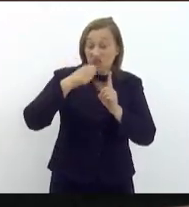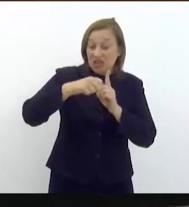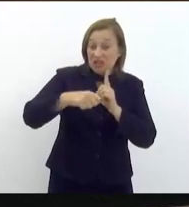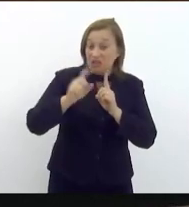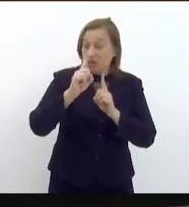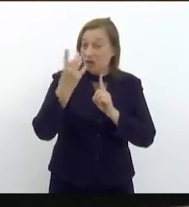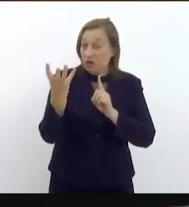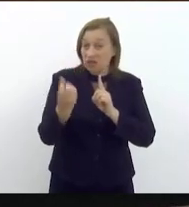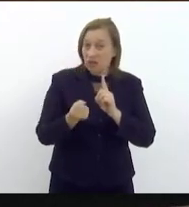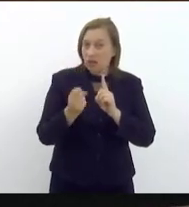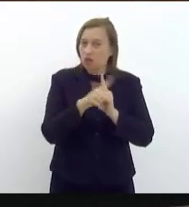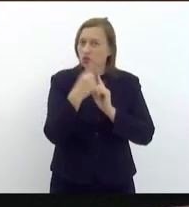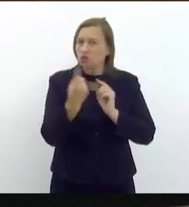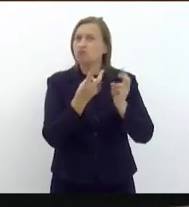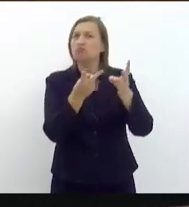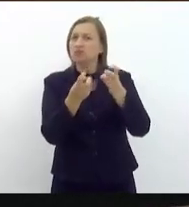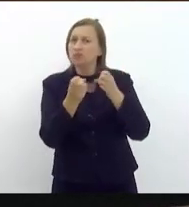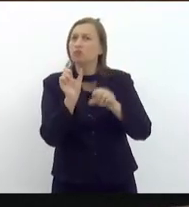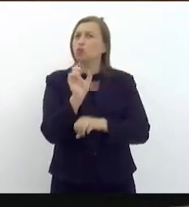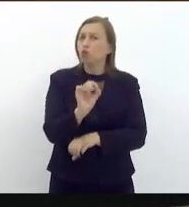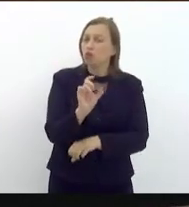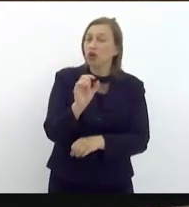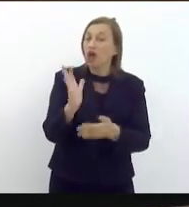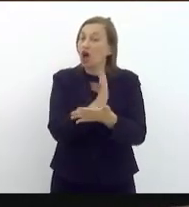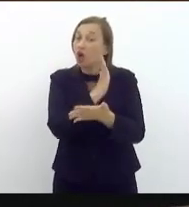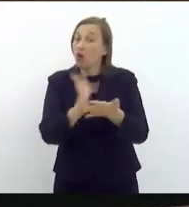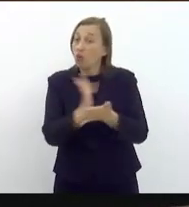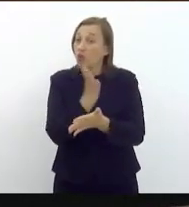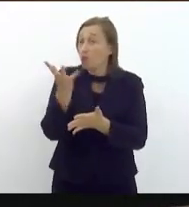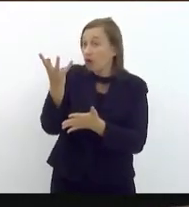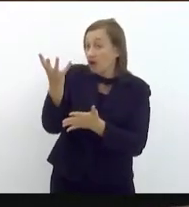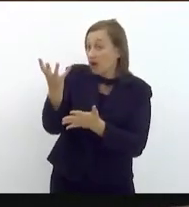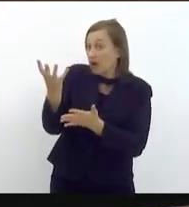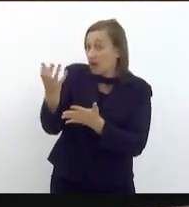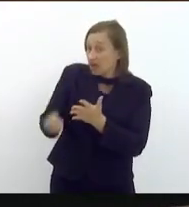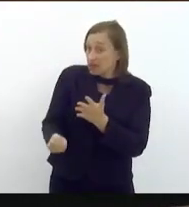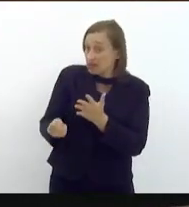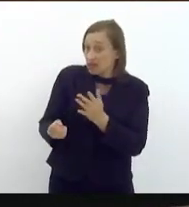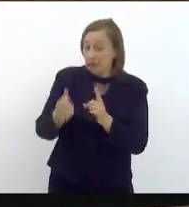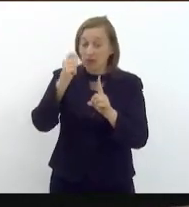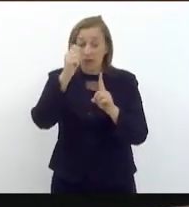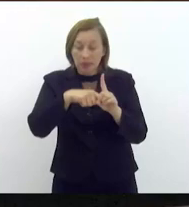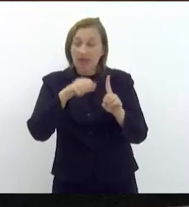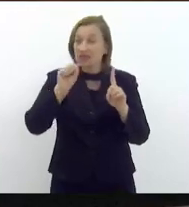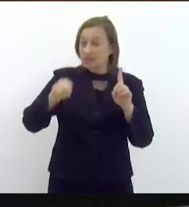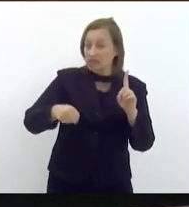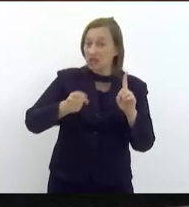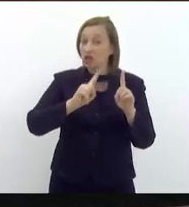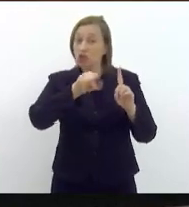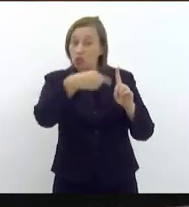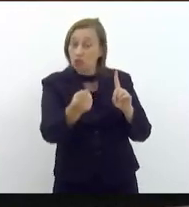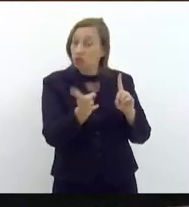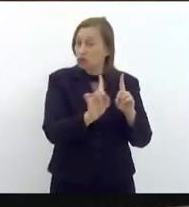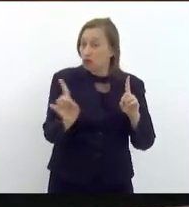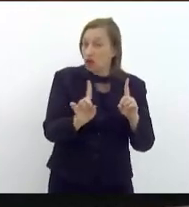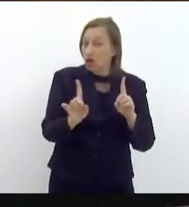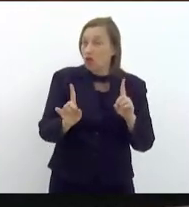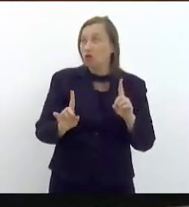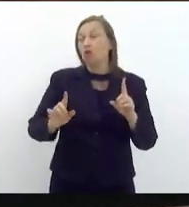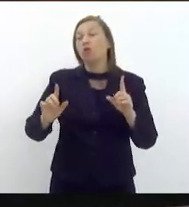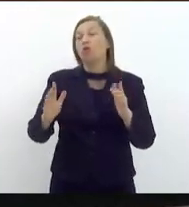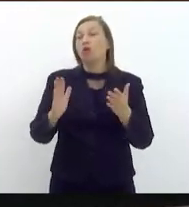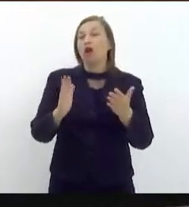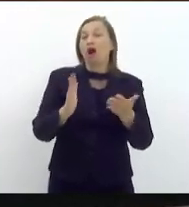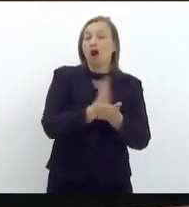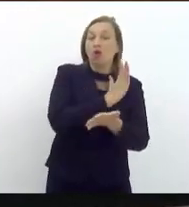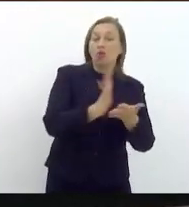e a gente percebe que algumas recebem mês sim mas não e outras não recebem há muito tempo e outras continuam